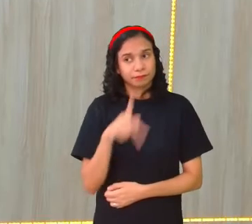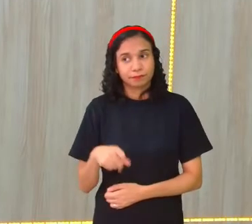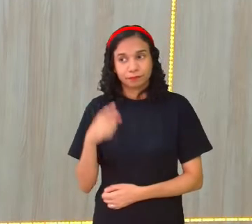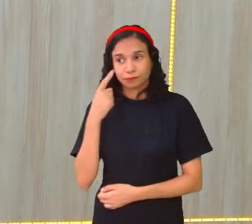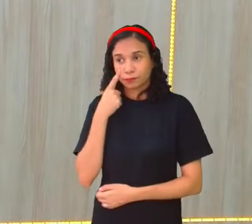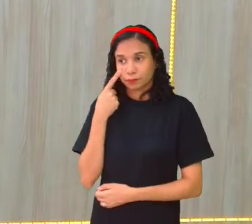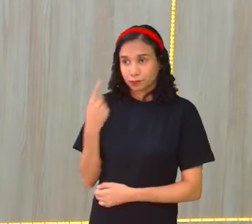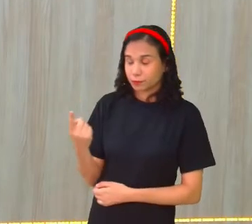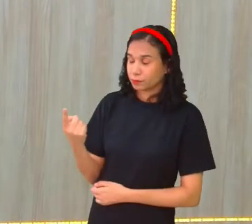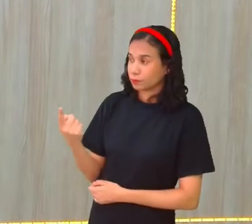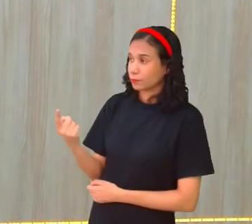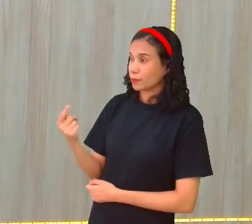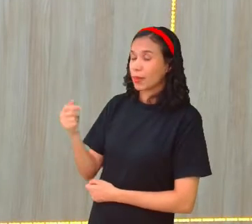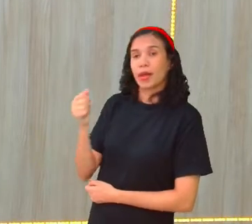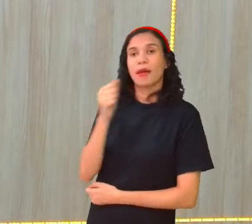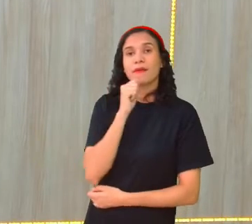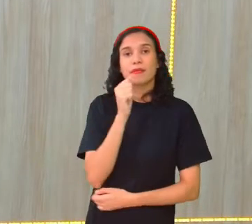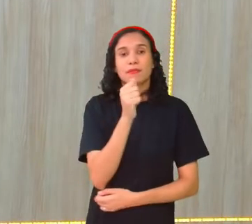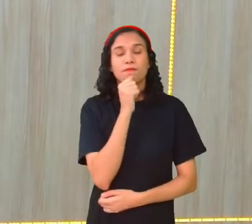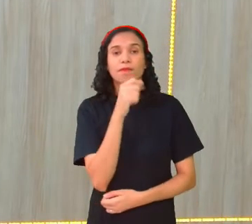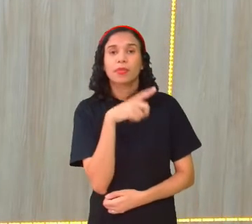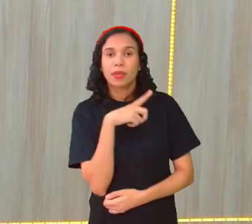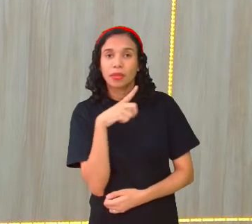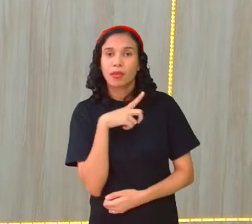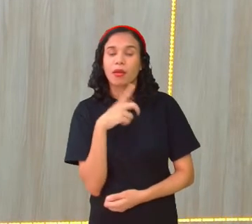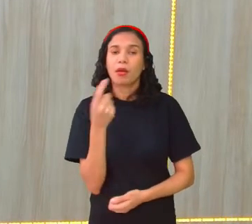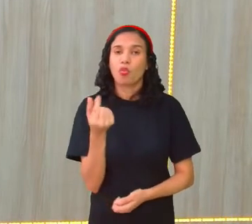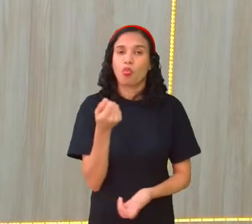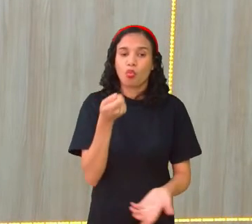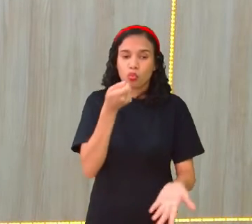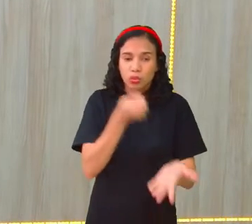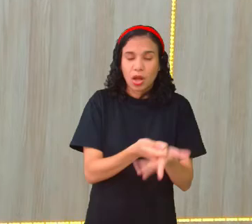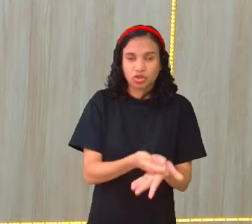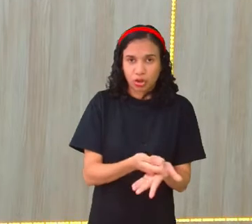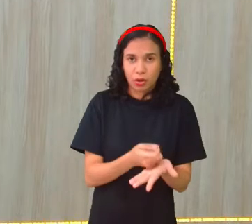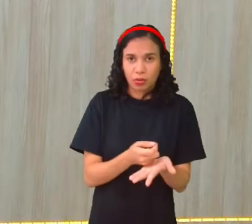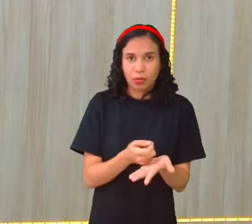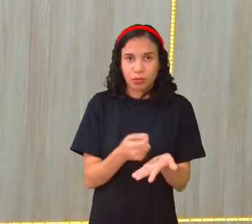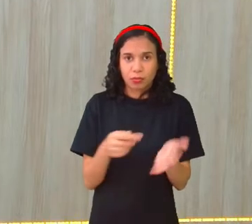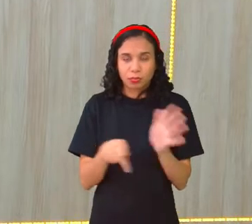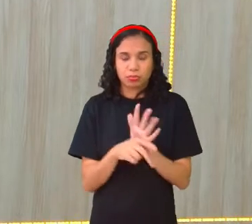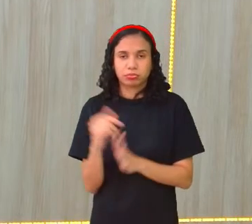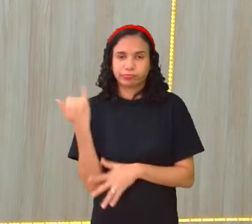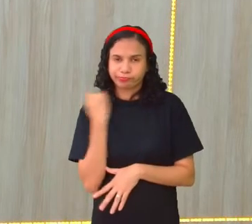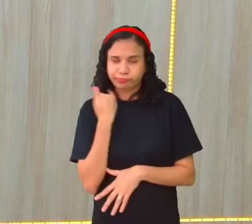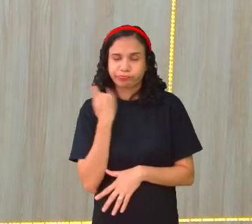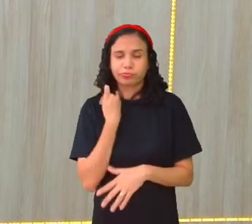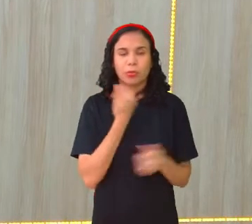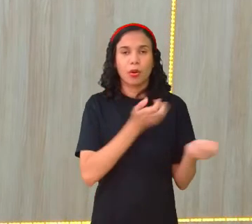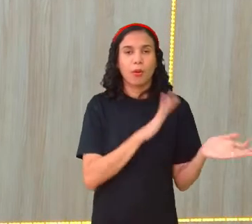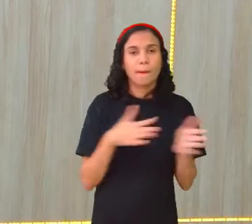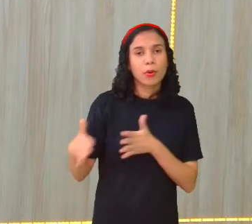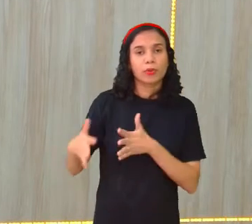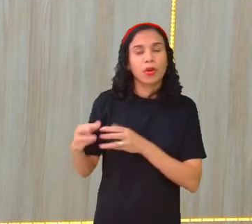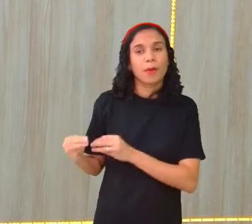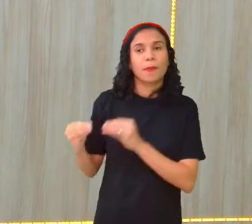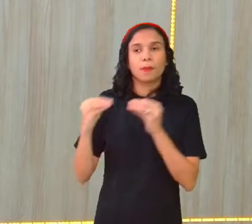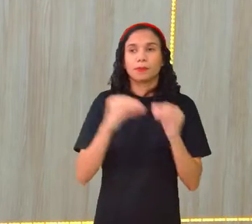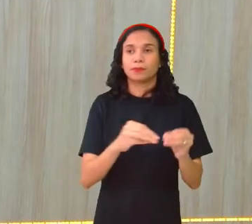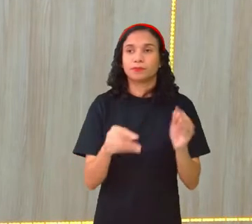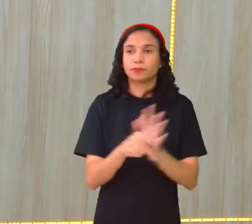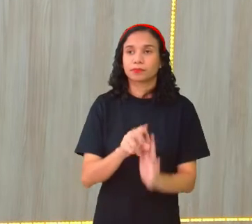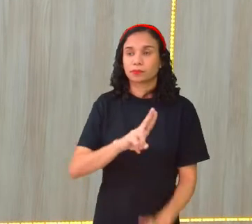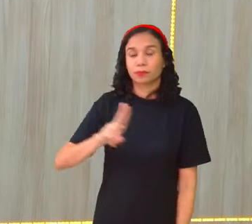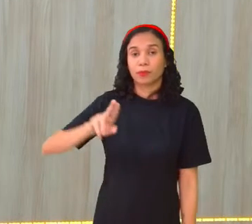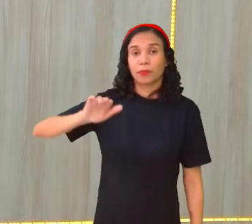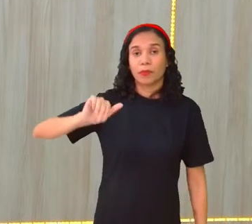Gilson? Ainda teve uma tarifa, né, de processo alfandegário, que era a Alves Branco,